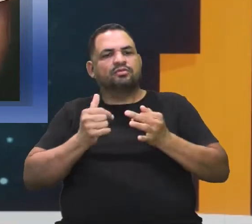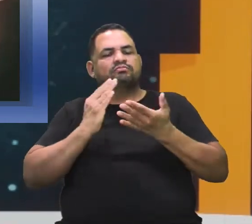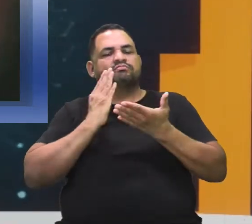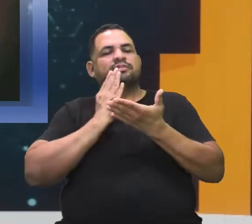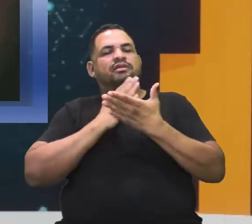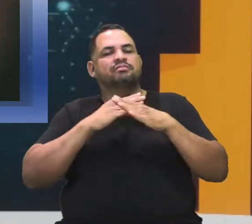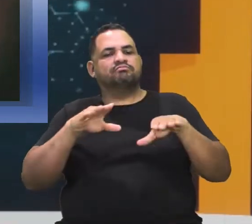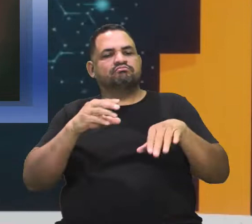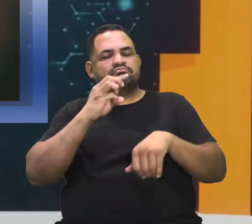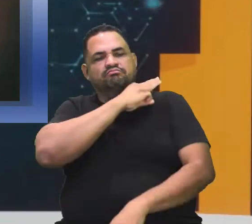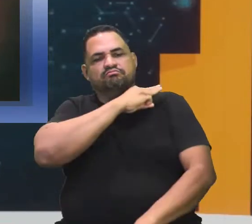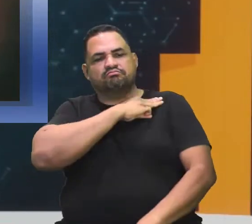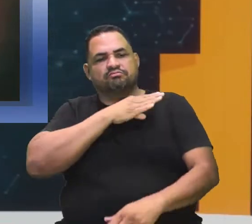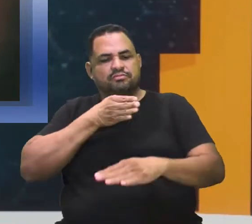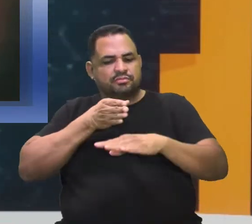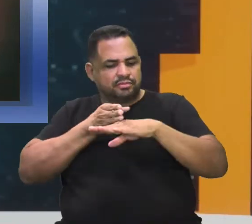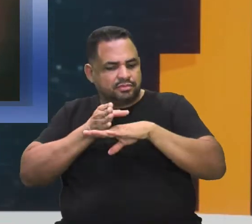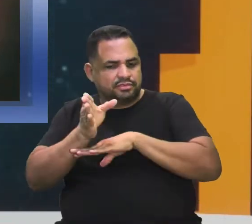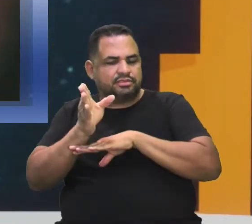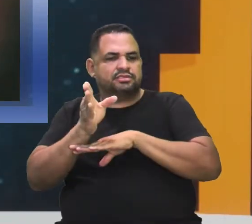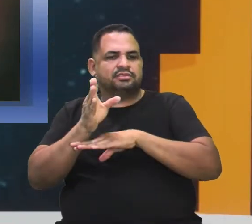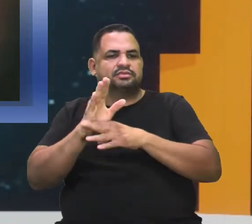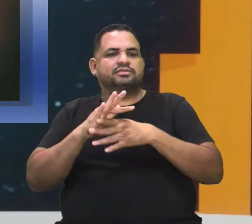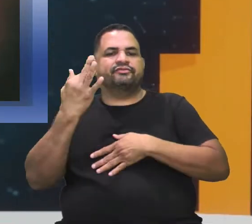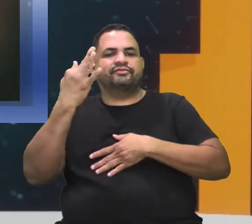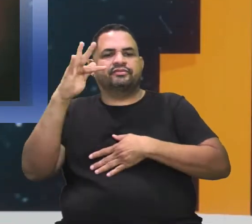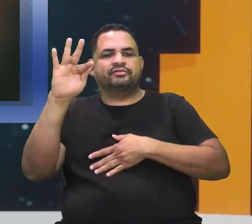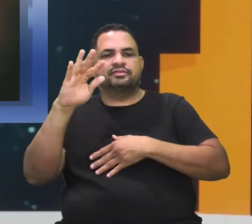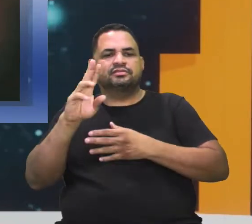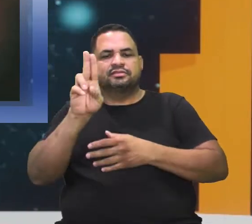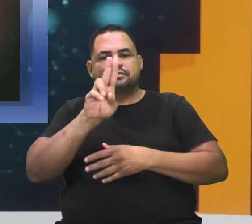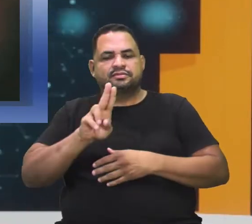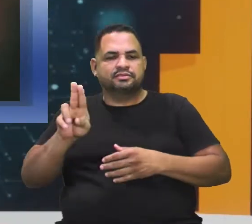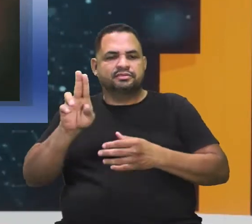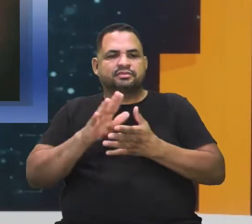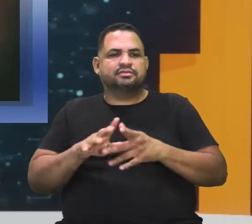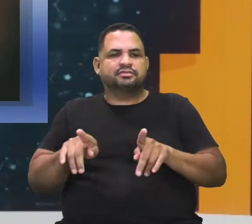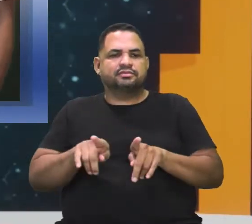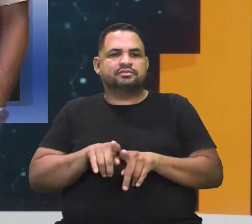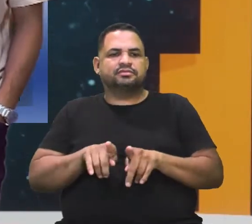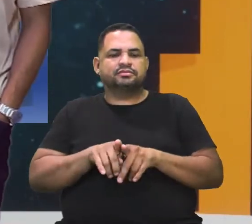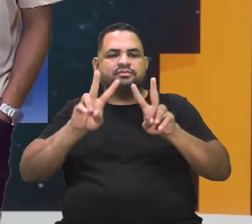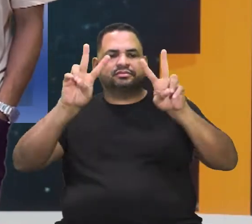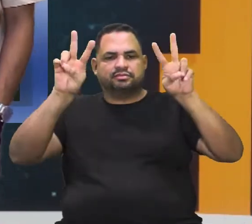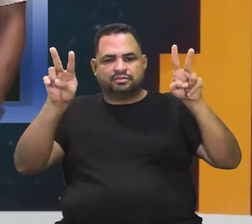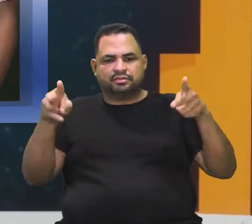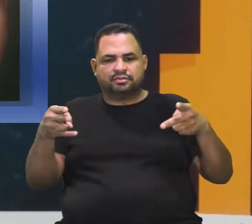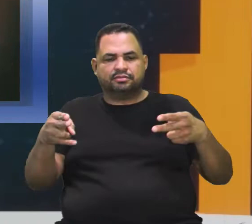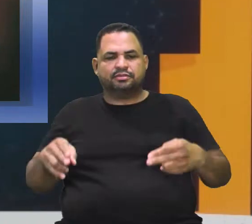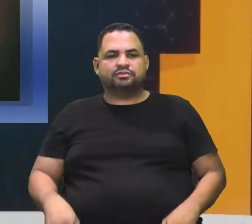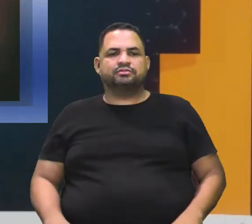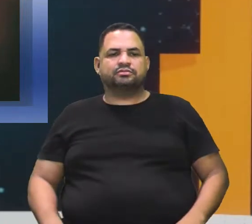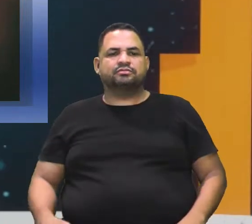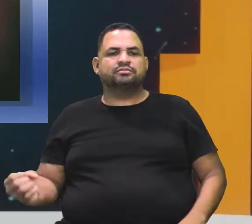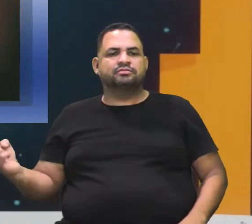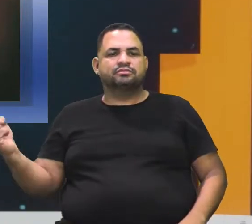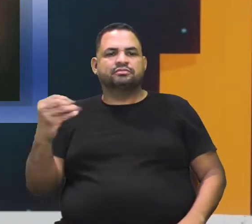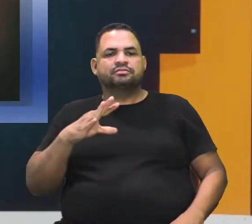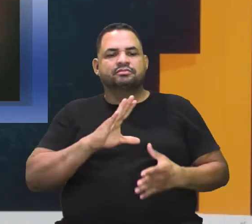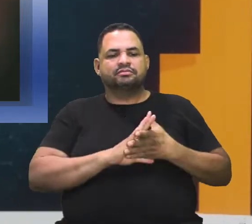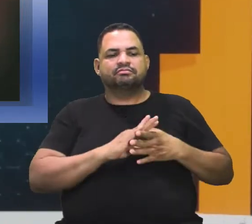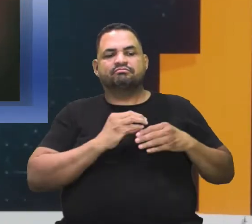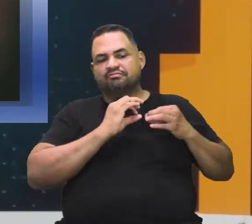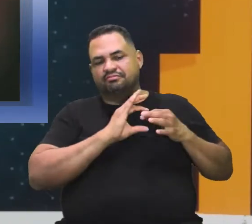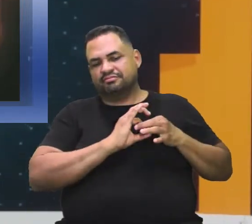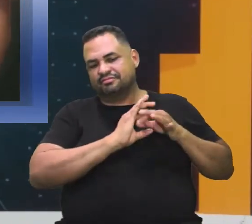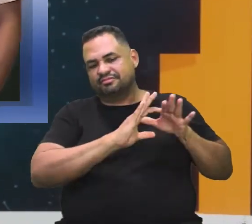pensando, idealizando, ingressar aí nas universidades, tá beleza? Então, assunto novo na área, deixa a geometria